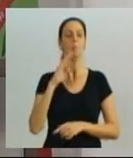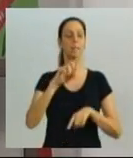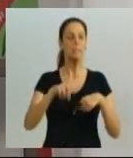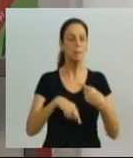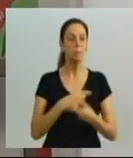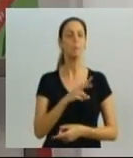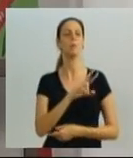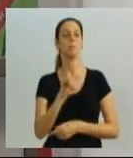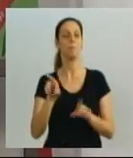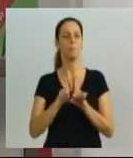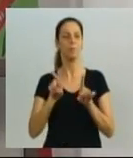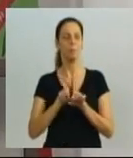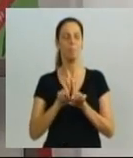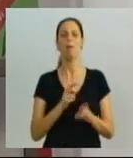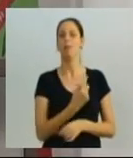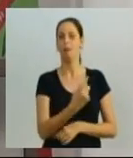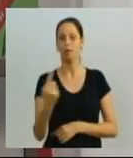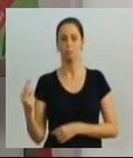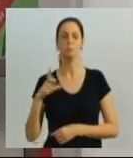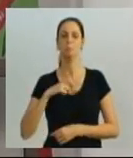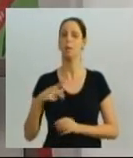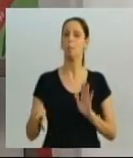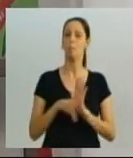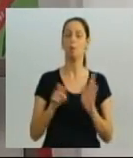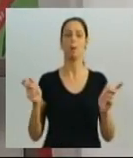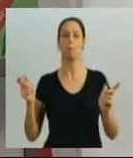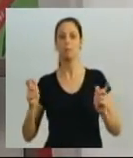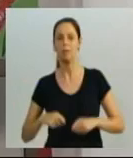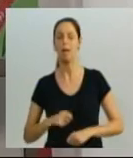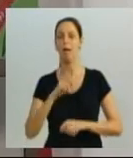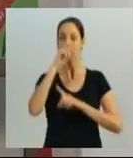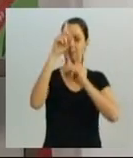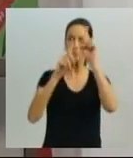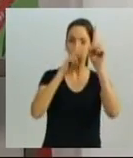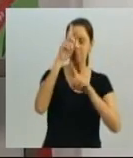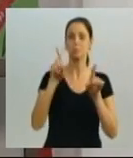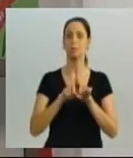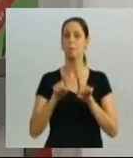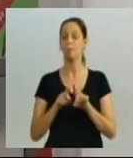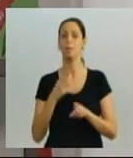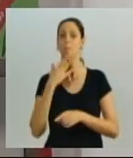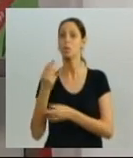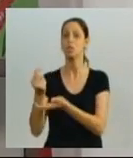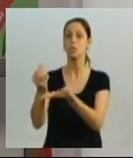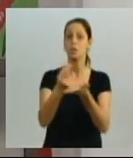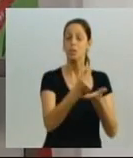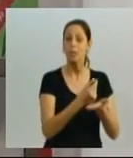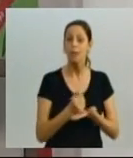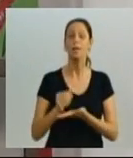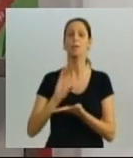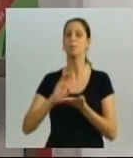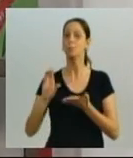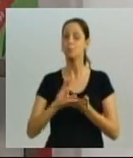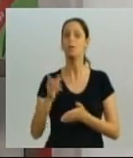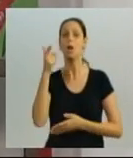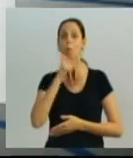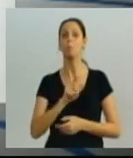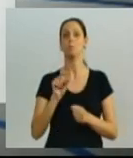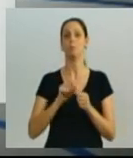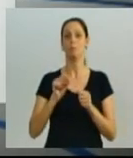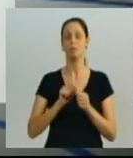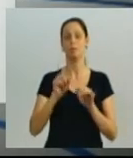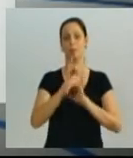se valer da sua capacidade de incremento financeiro do seu jeito. Pode